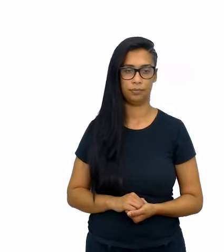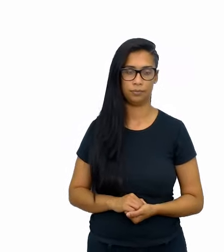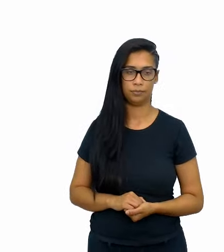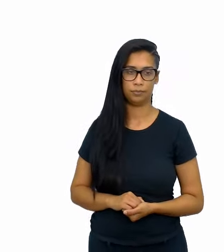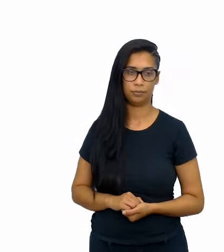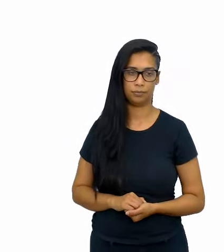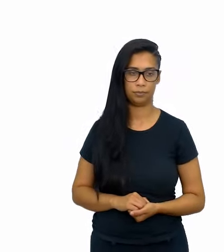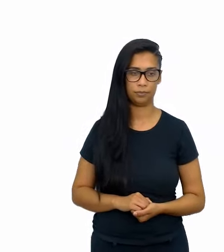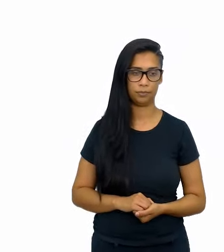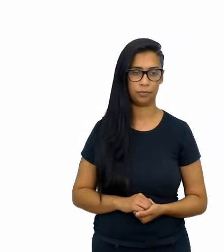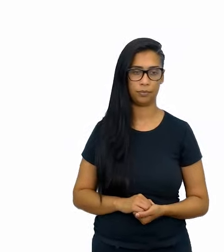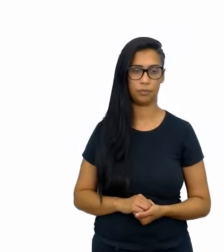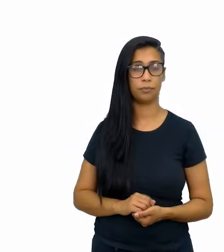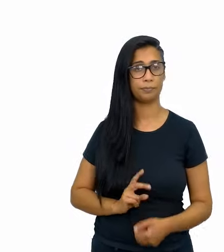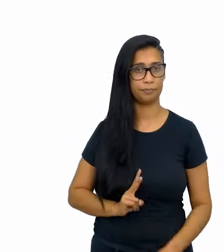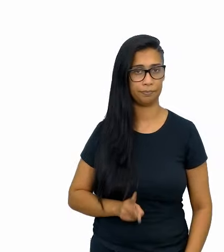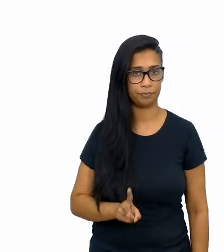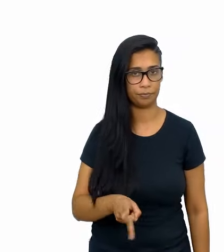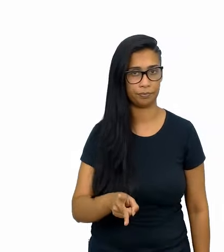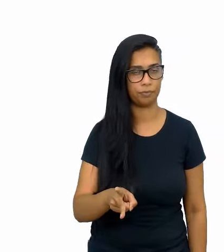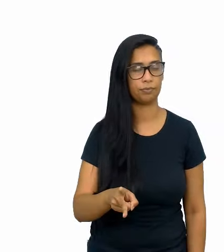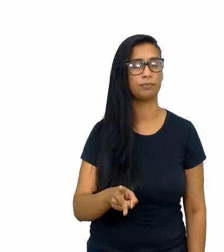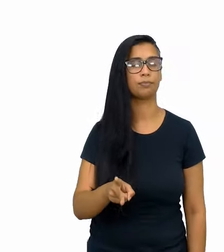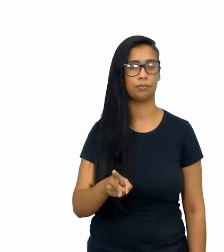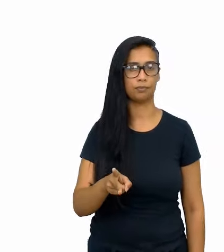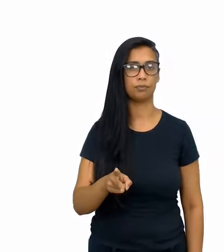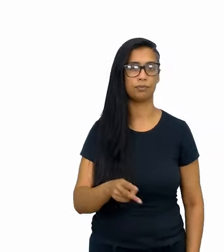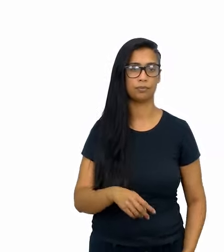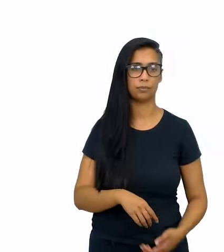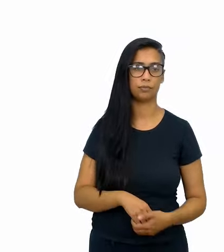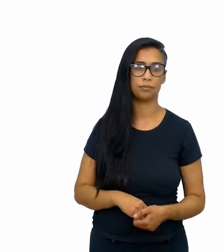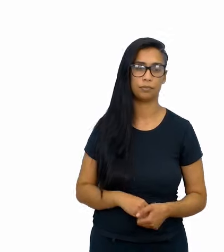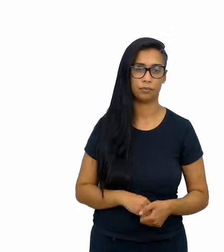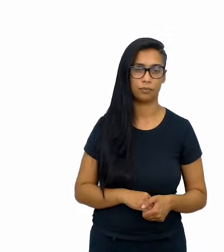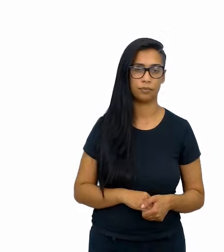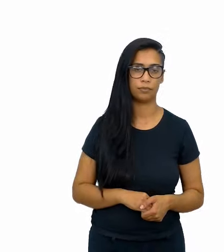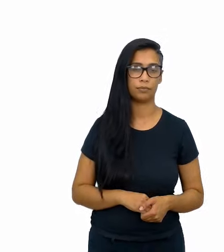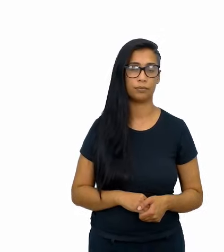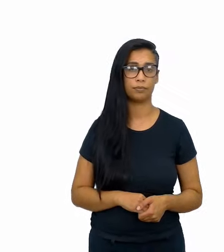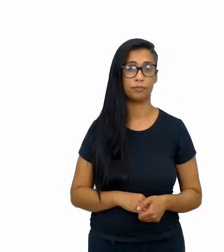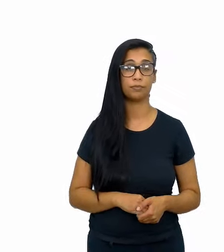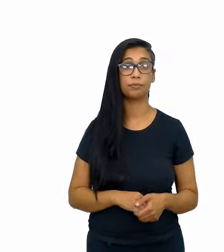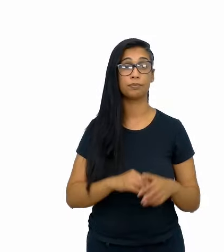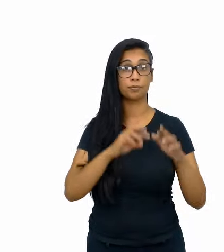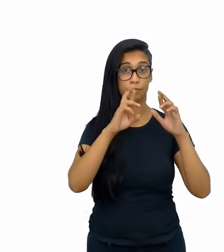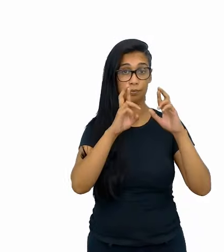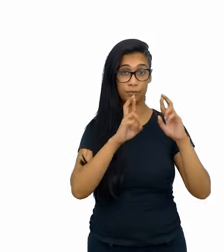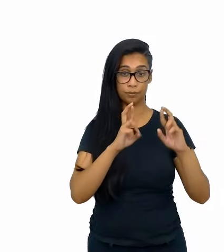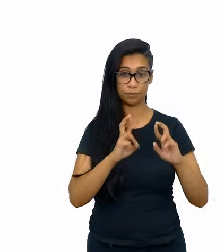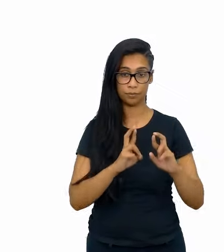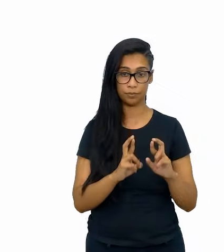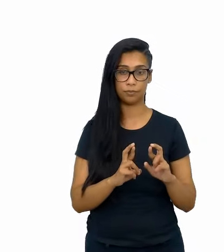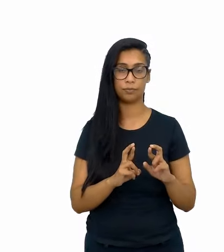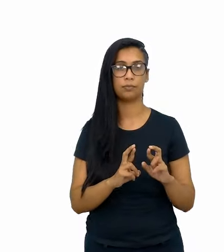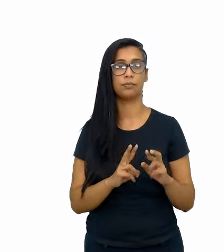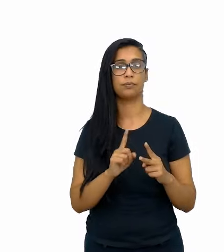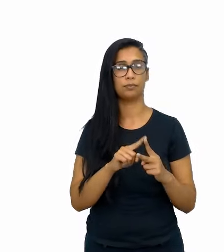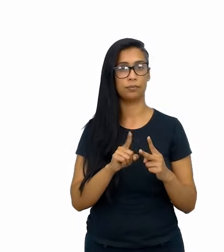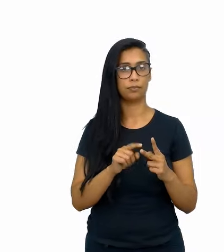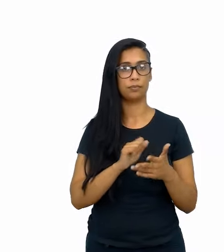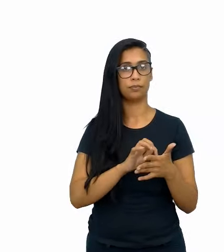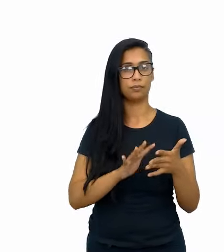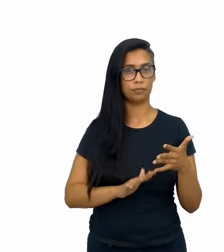E seguindo, né, próximo momento, nós vamos olhar então as duas atividades e, como eu disse para vocês, é